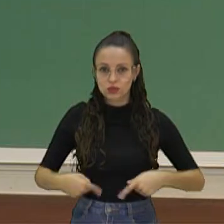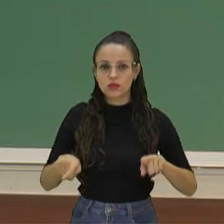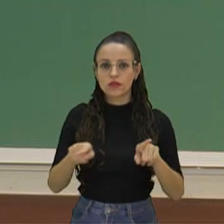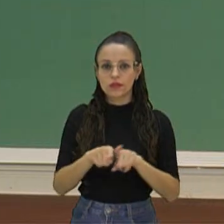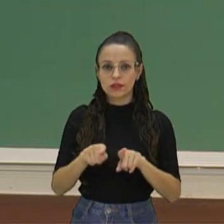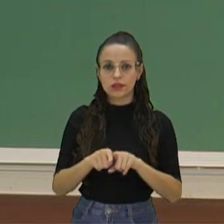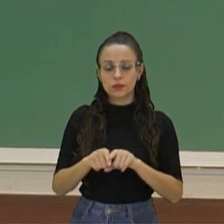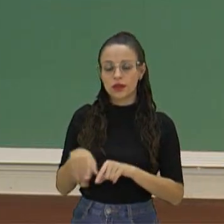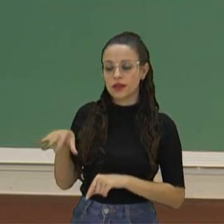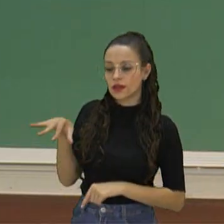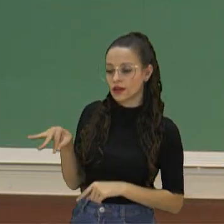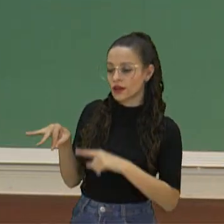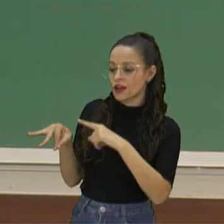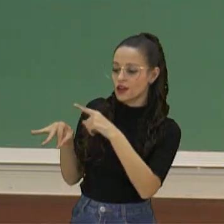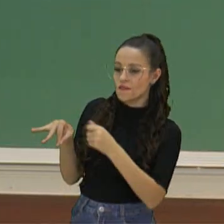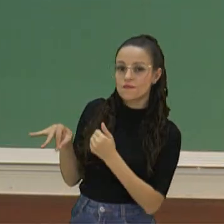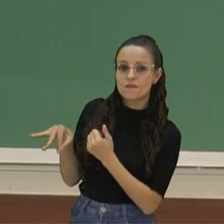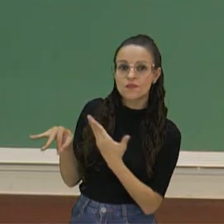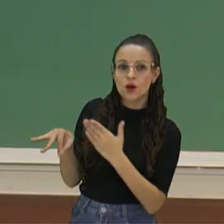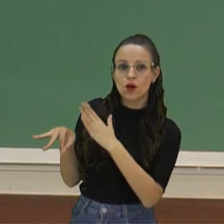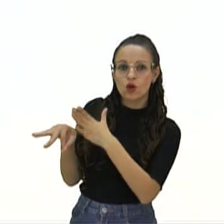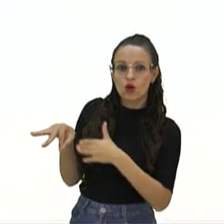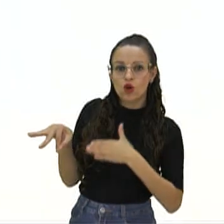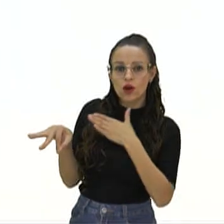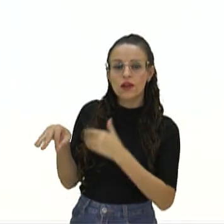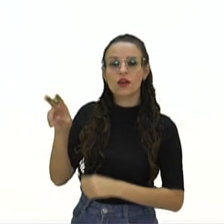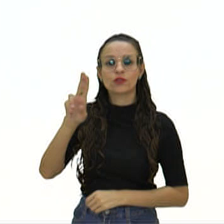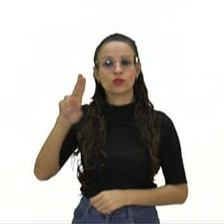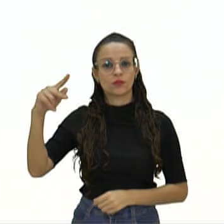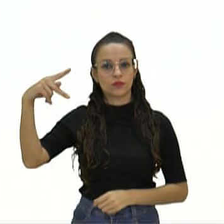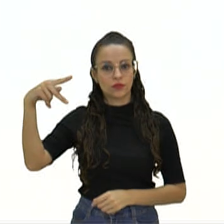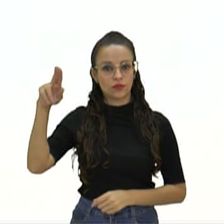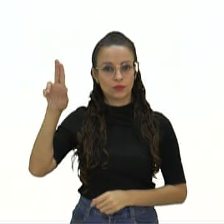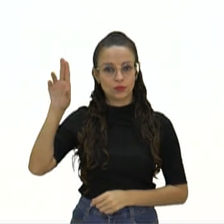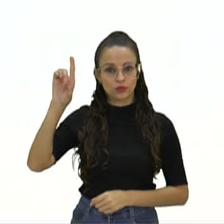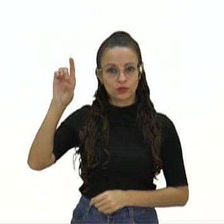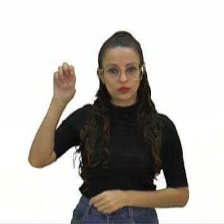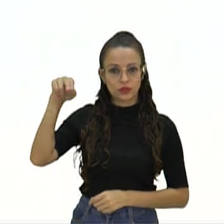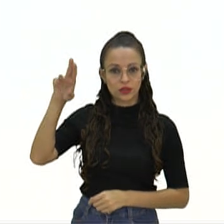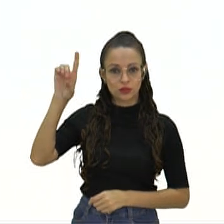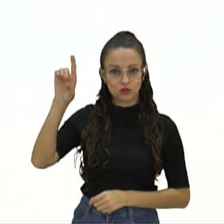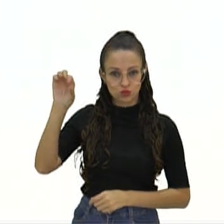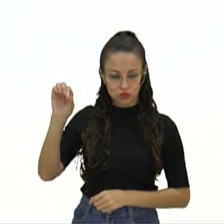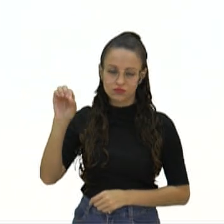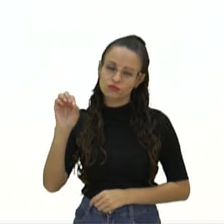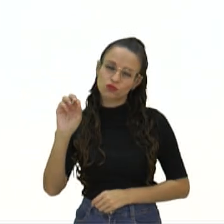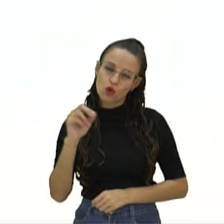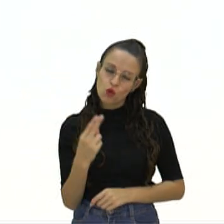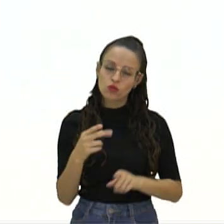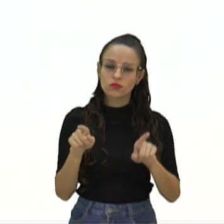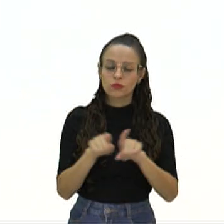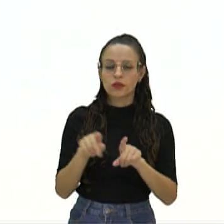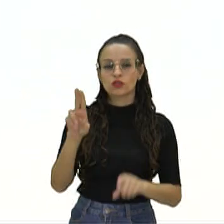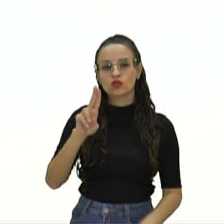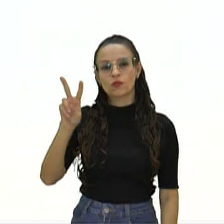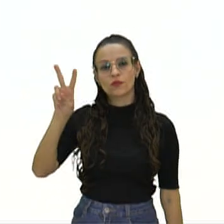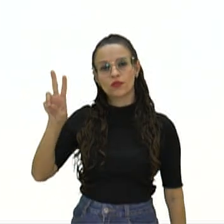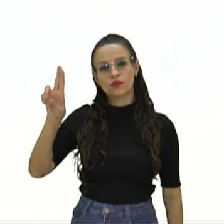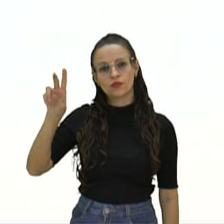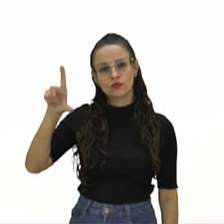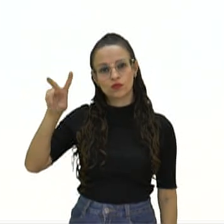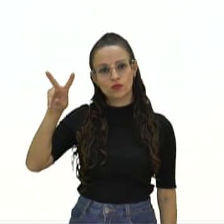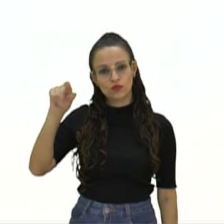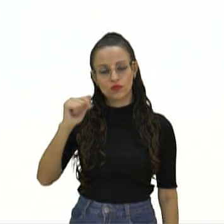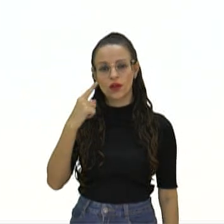parte externa, chamada pudendo feminino, que seria aquela parte, né, chamada de vulva, né, onde estariam os lábios, o clitóris,